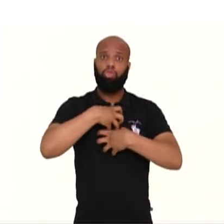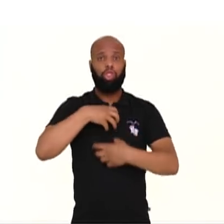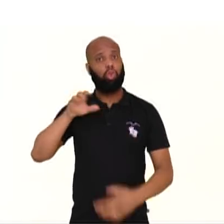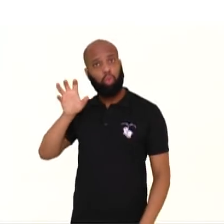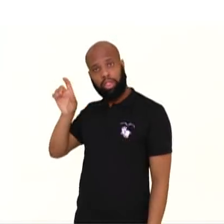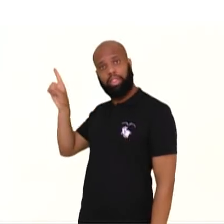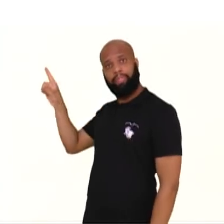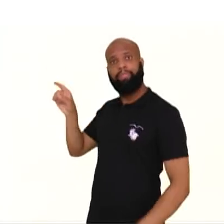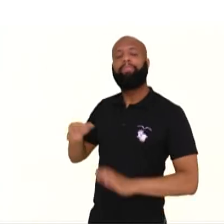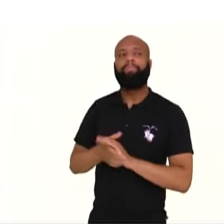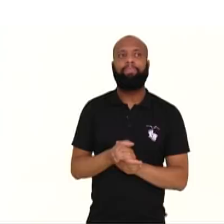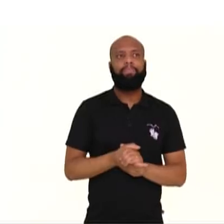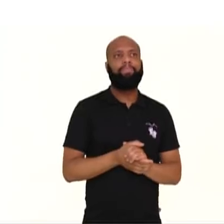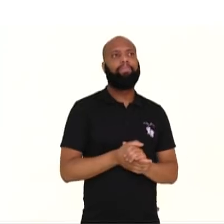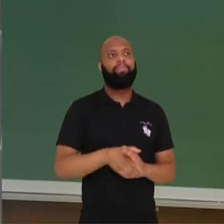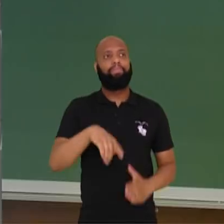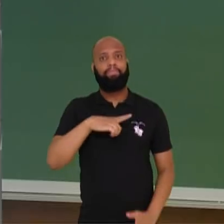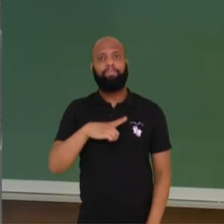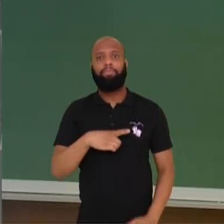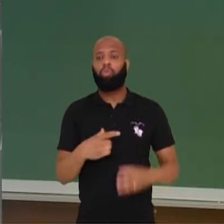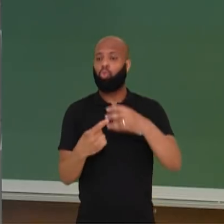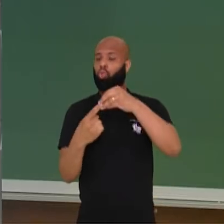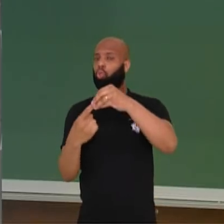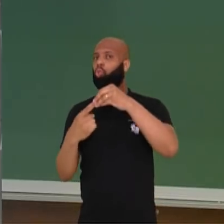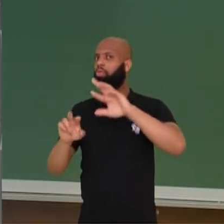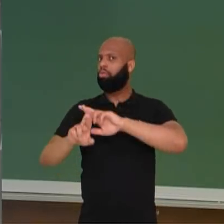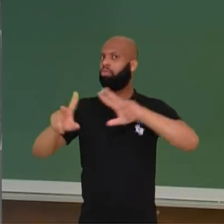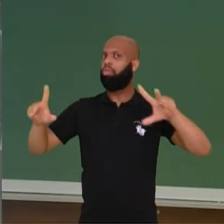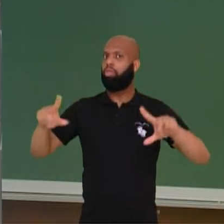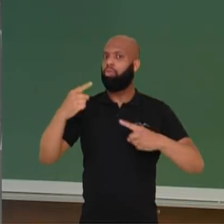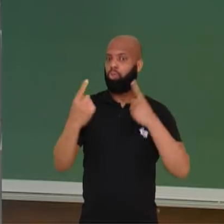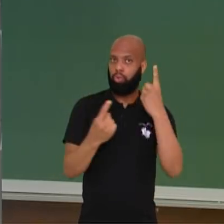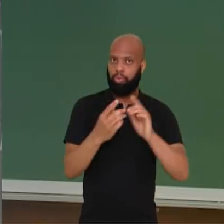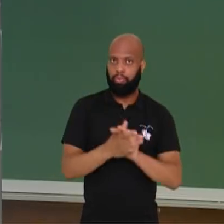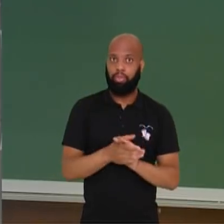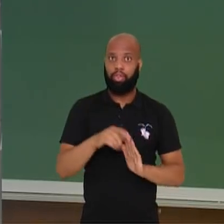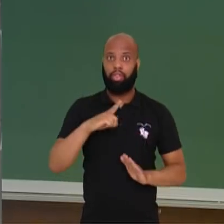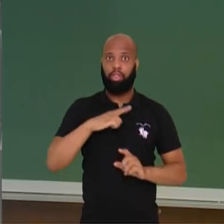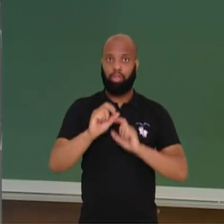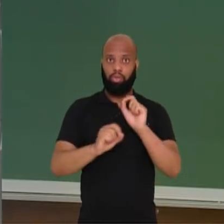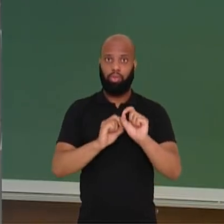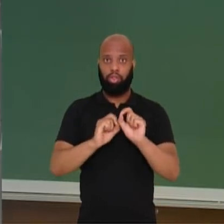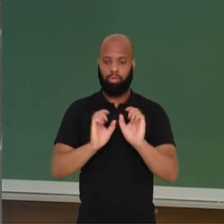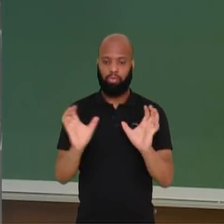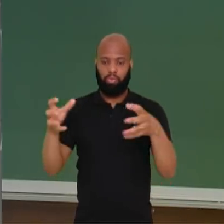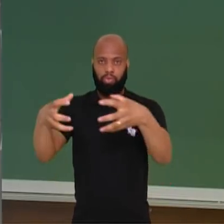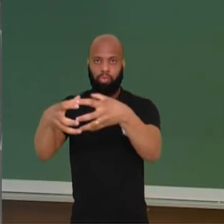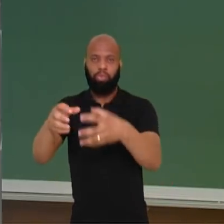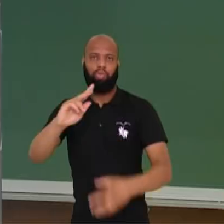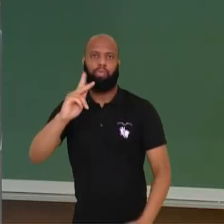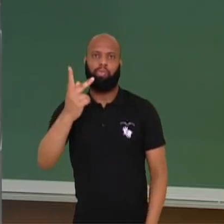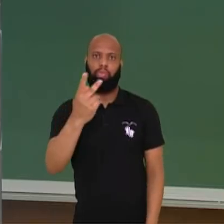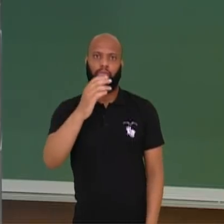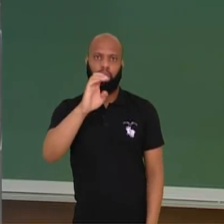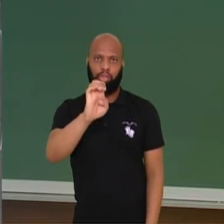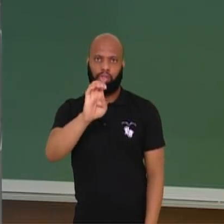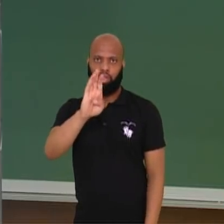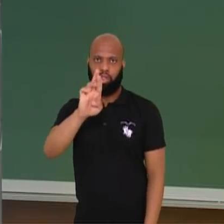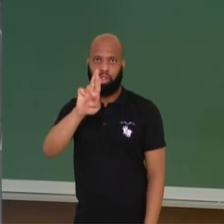politeístas. Existe uma única exceção. O povo hebreu, aquele povo que a gente chama o povo da Bíblia, eles